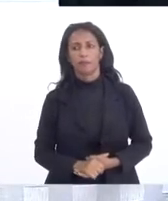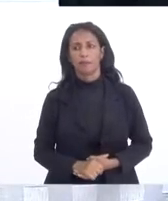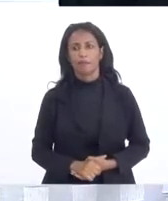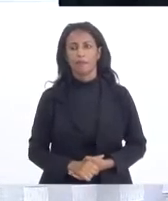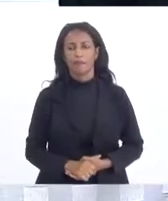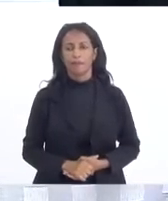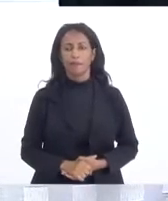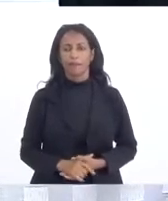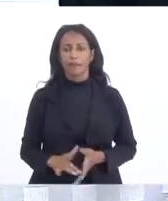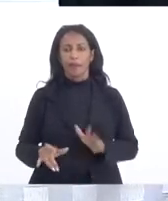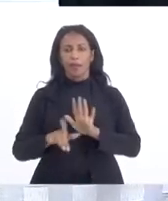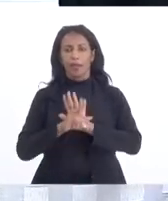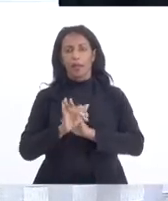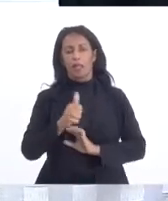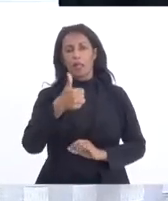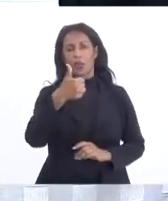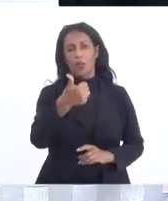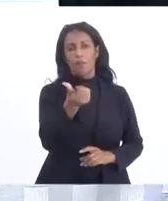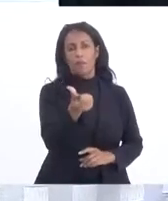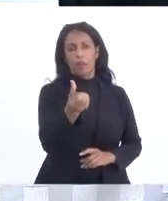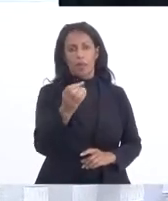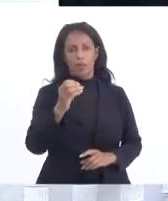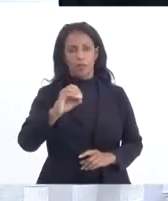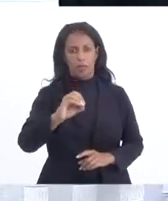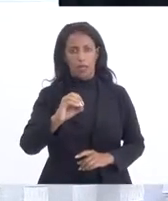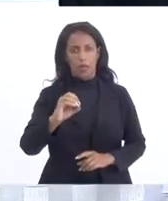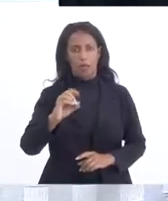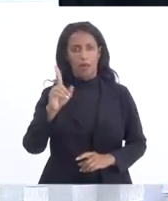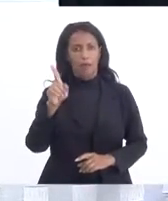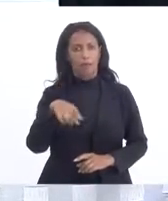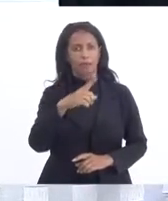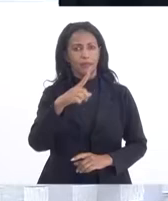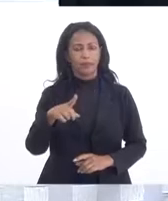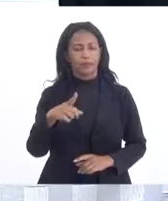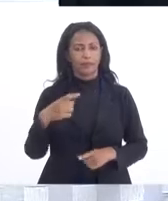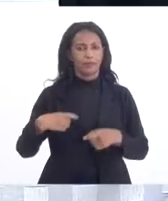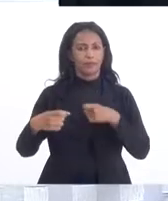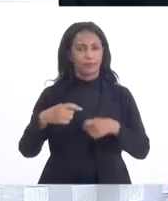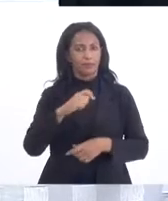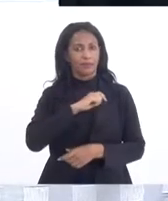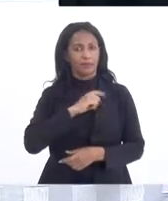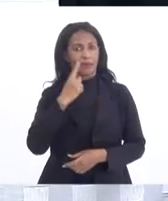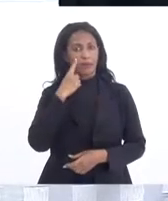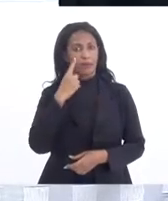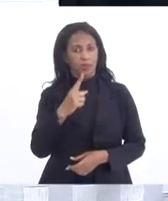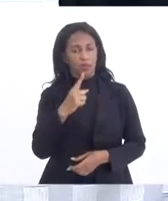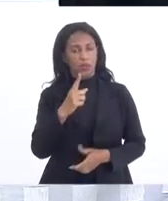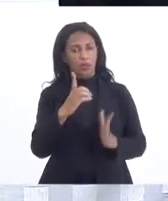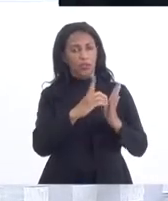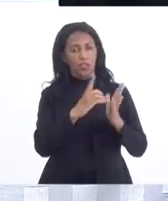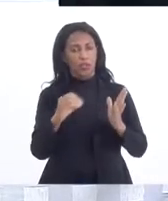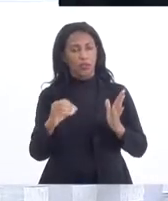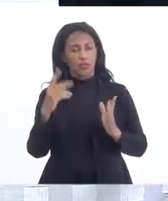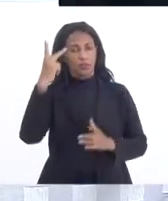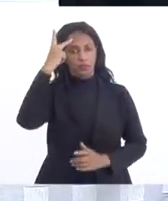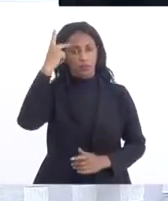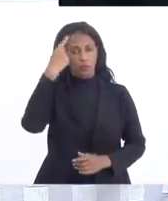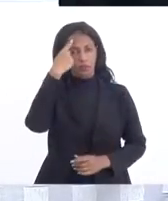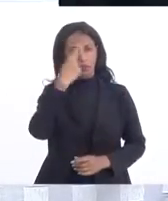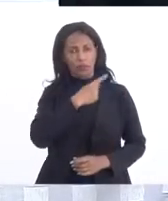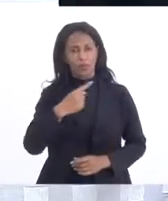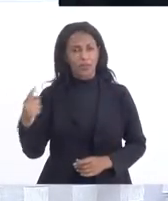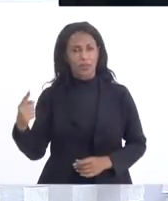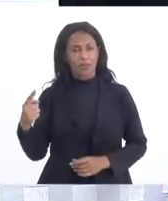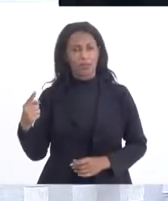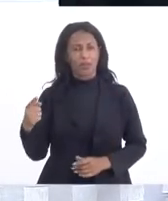Lei Complementar 160, ela veio para acabar com a guerra fiscal. Mas, ao contrário, você acompanha o Diário Oficial do Estado de São Paulo, toda semana o